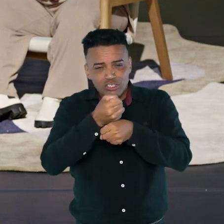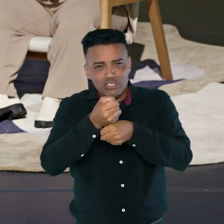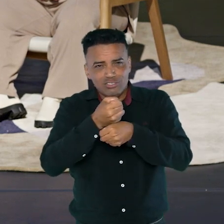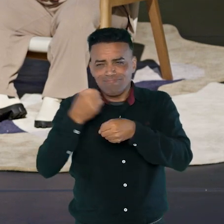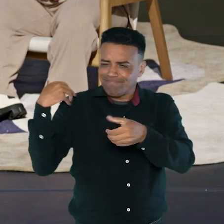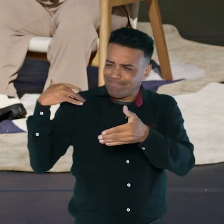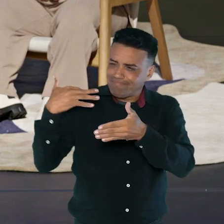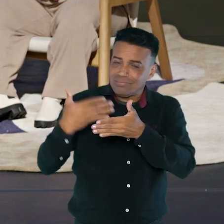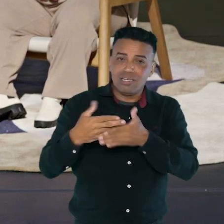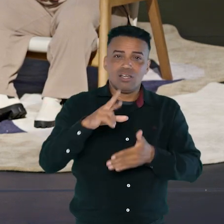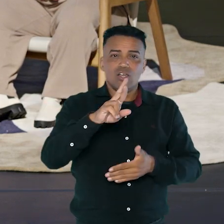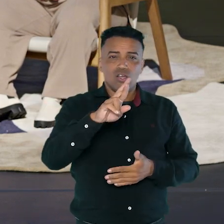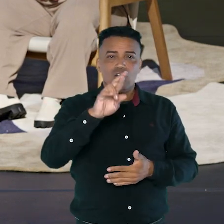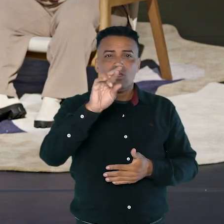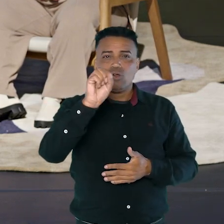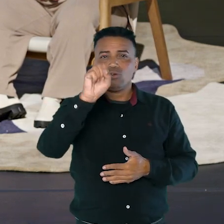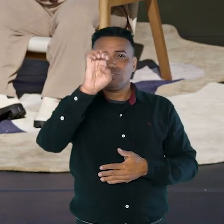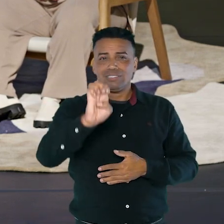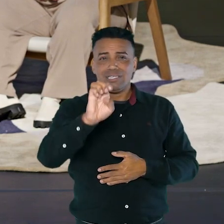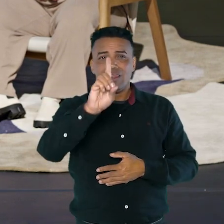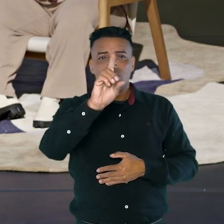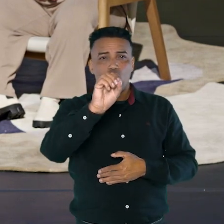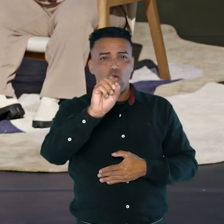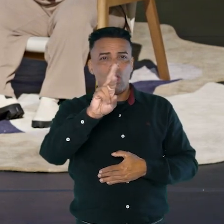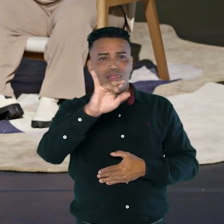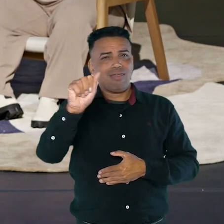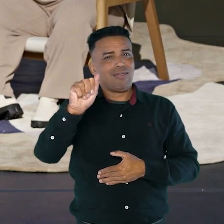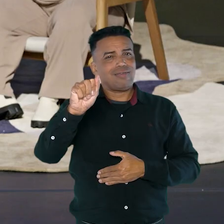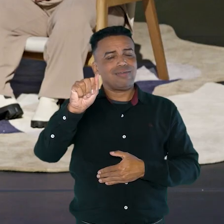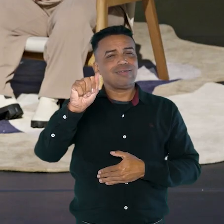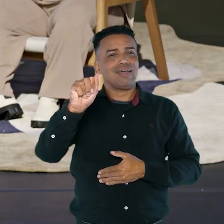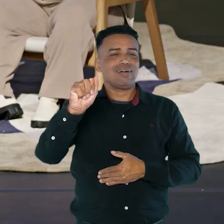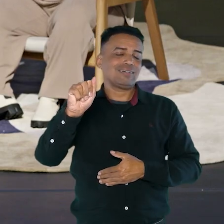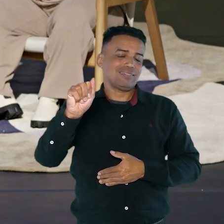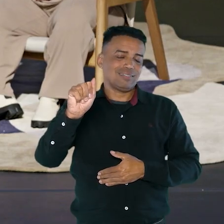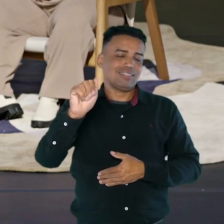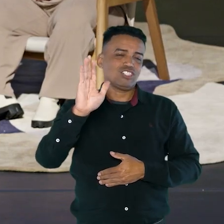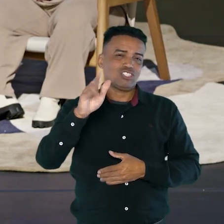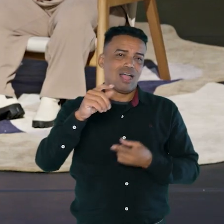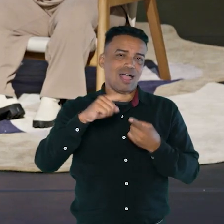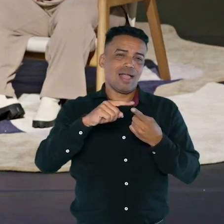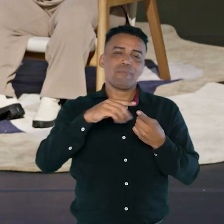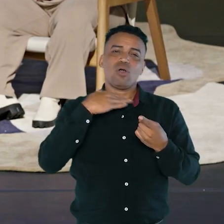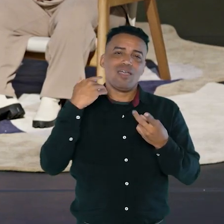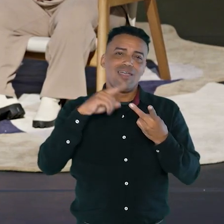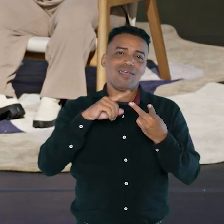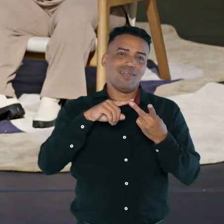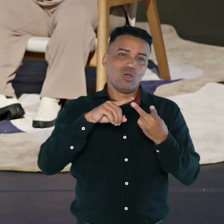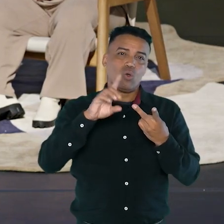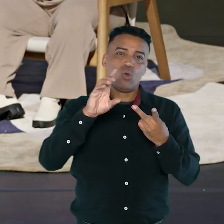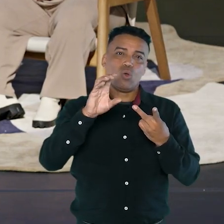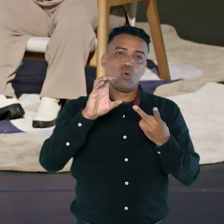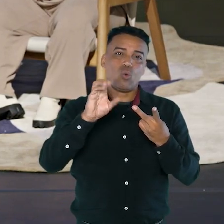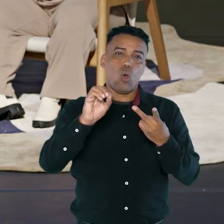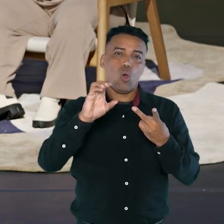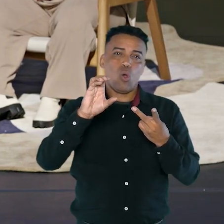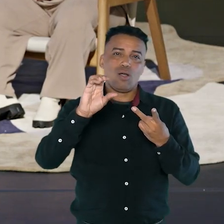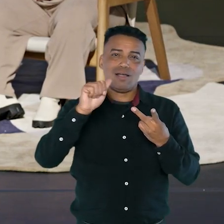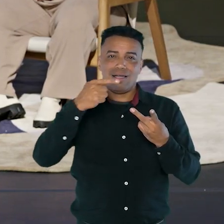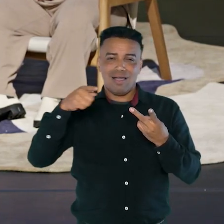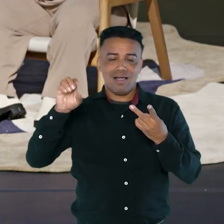anos, Rosidória, que nos assiste de algum lugar, Cocão, a voz, Jário Pereira Africania,